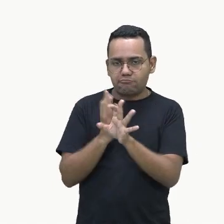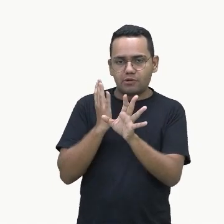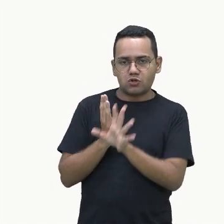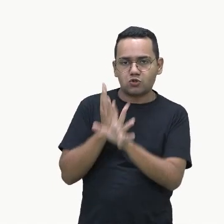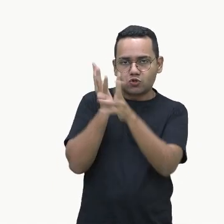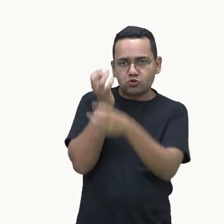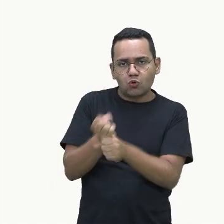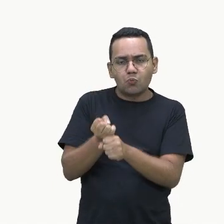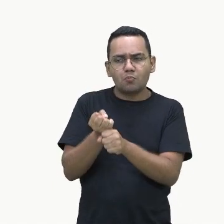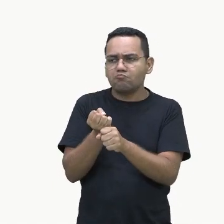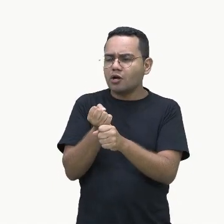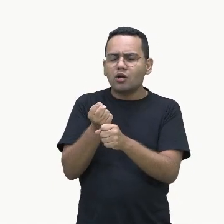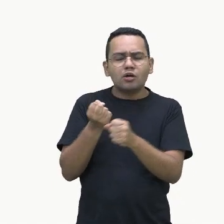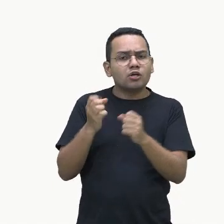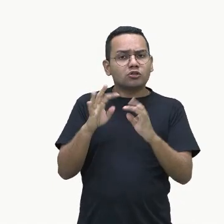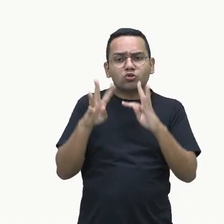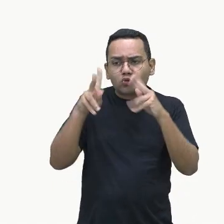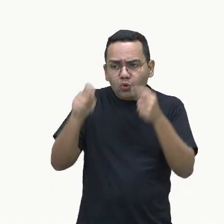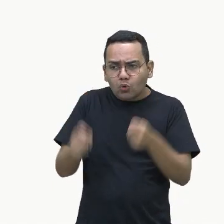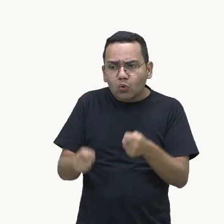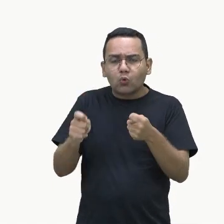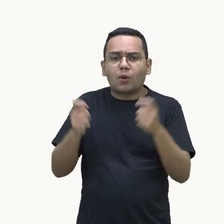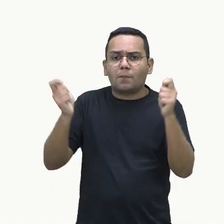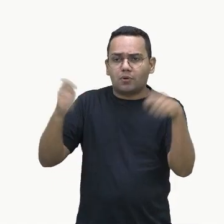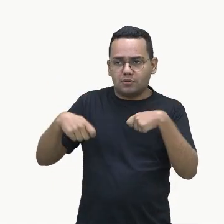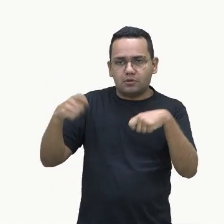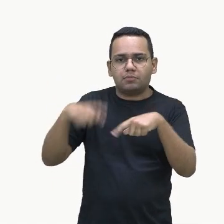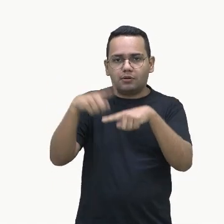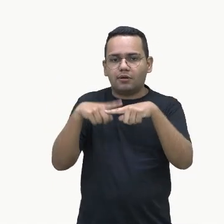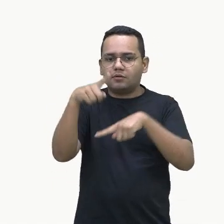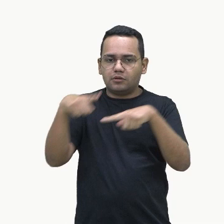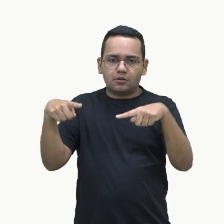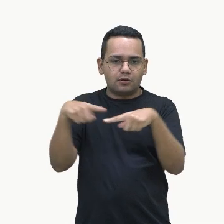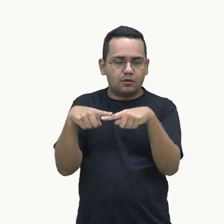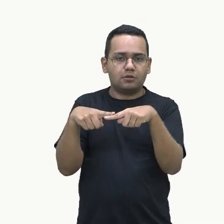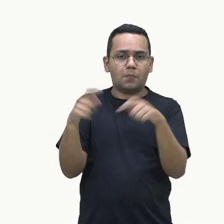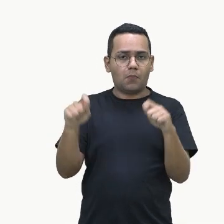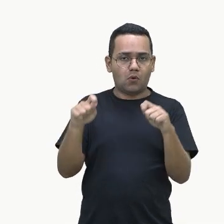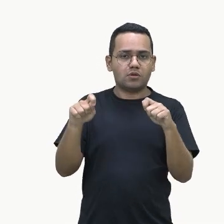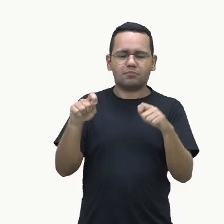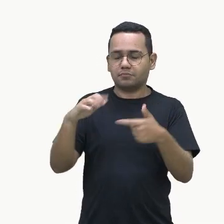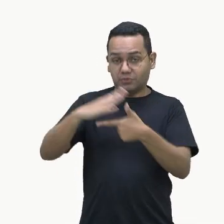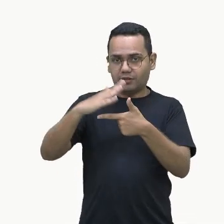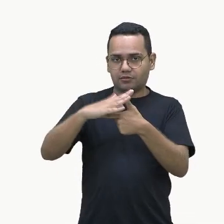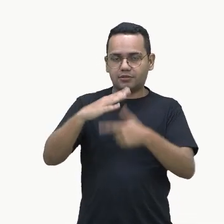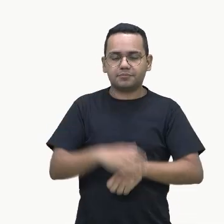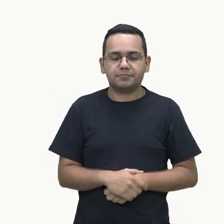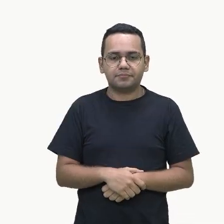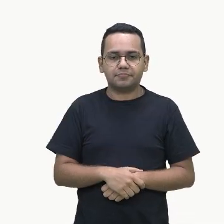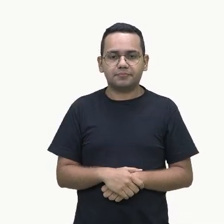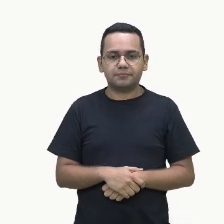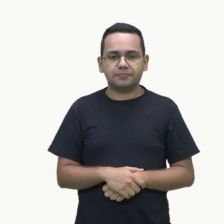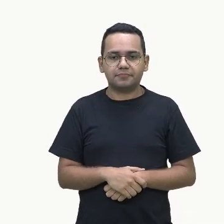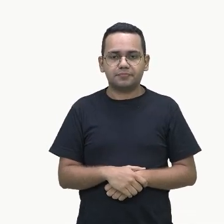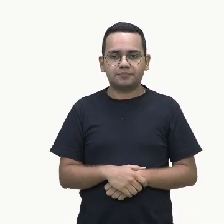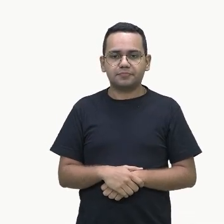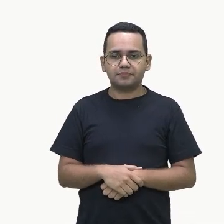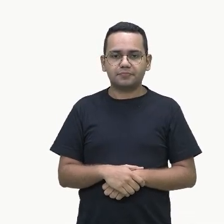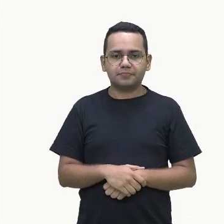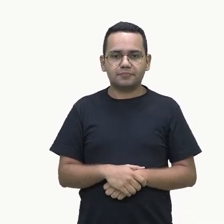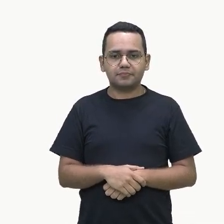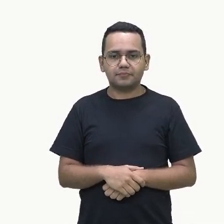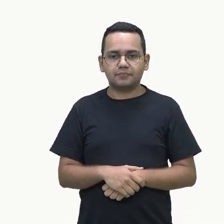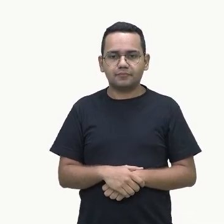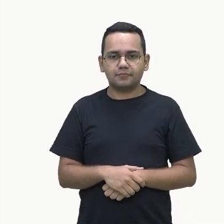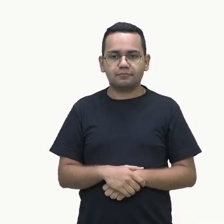para todos os triângulos retângulos. Ok? Então, agora, além de ter sido